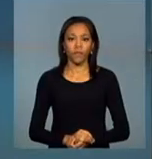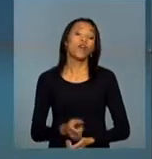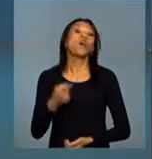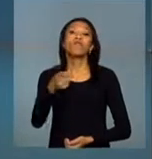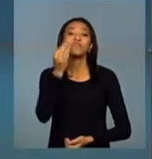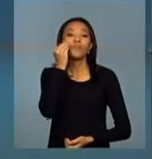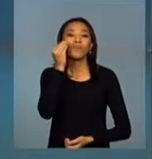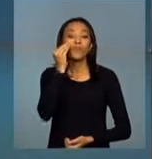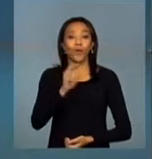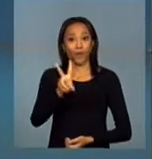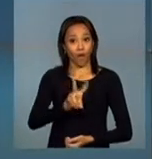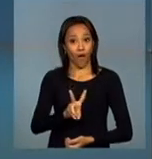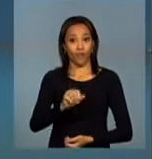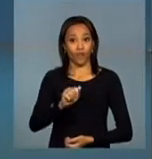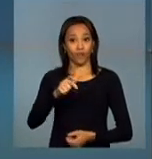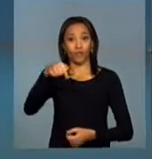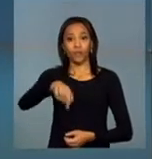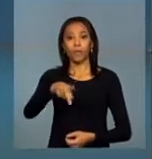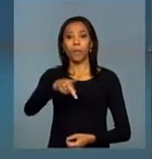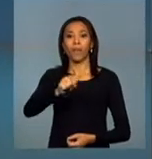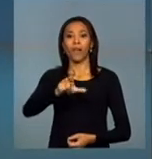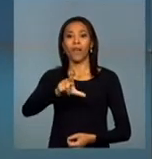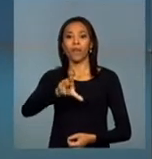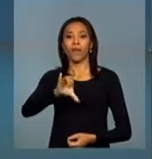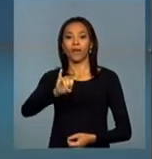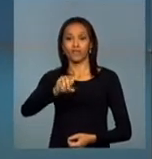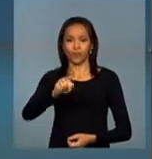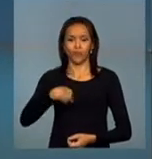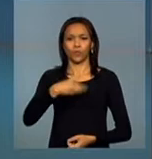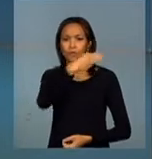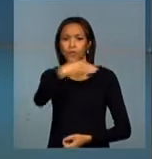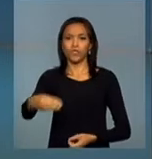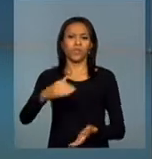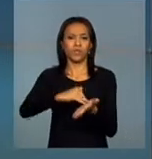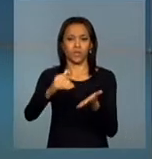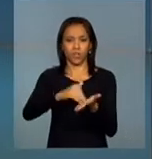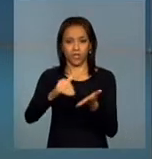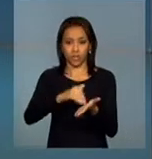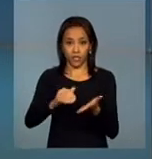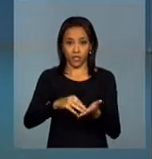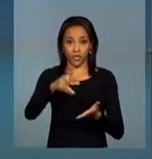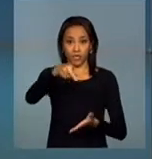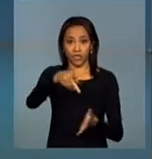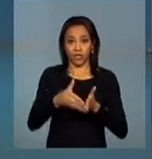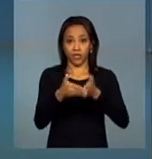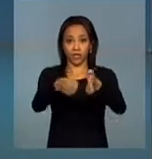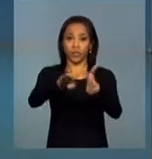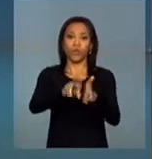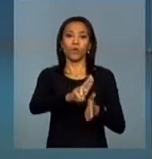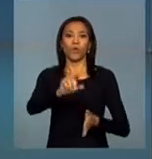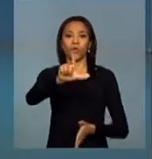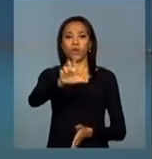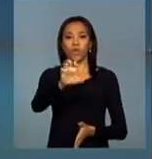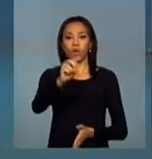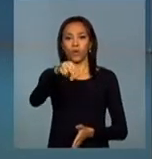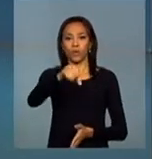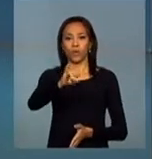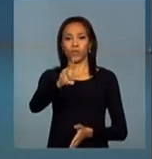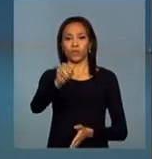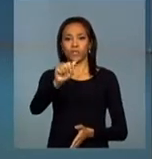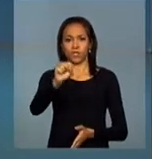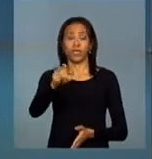Você acompanhou ao vivo do Palácio do Planalto a entrevista do ministro da Secretaria de Portos, Leônidas Cristino, sobre o anúncio